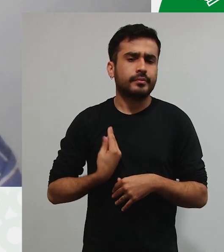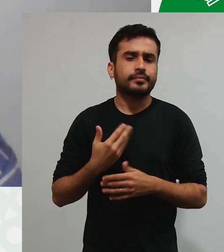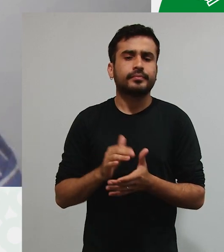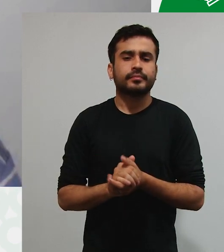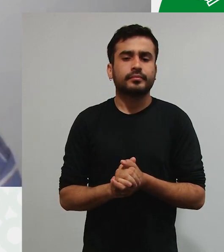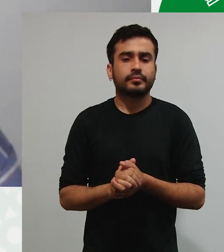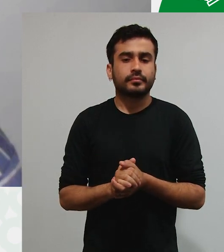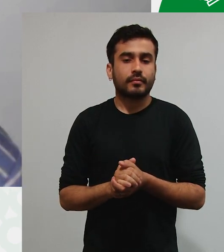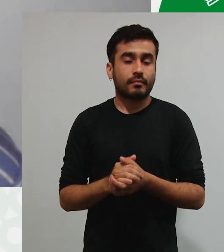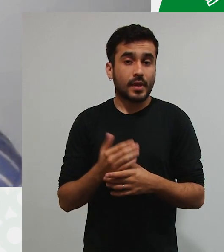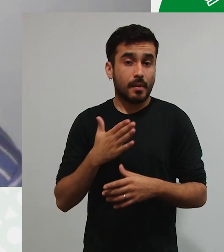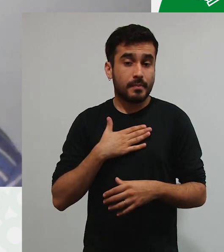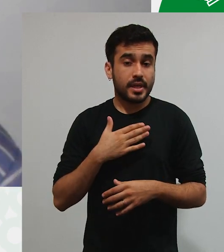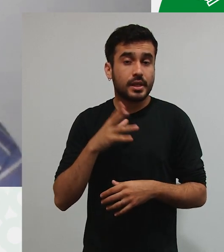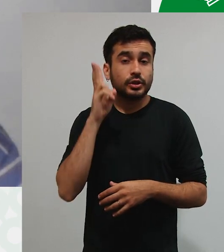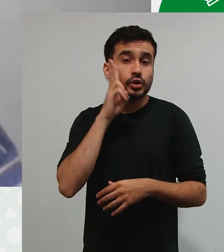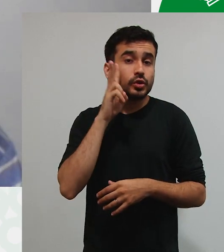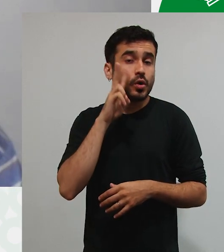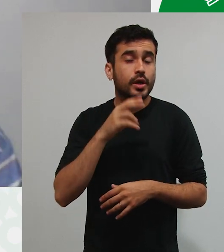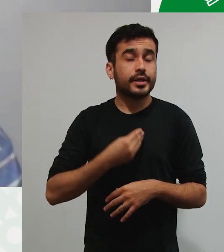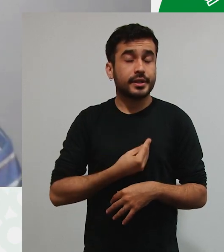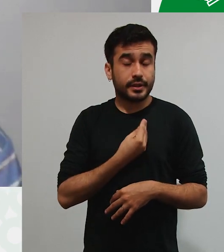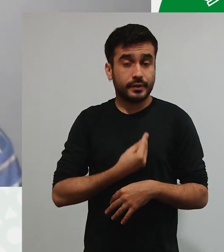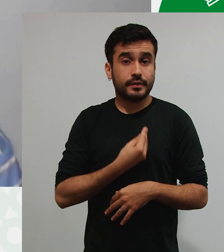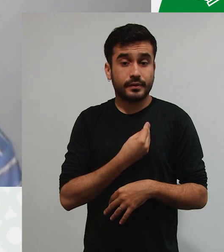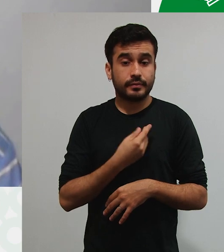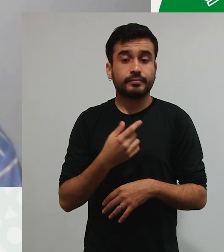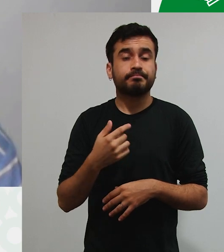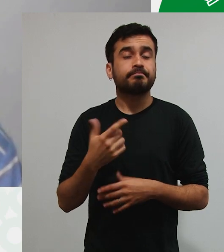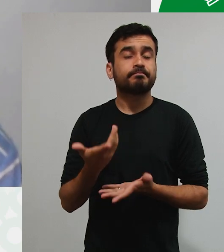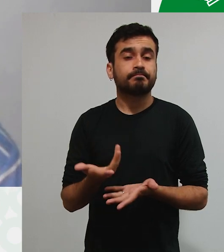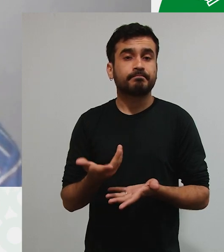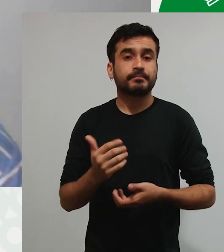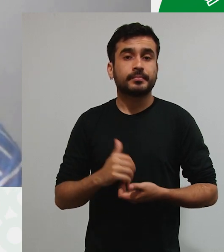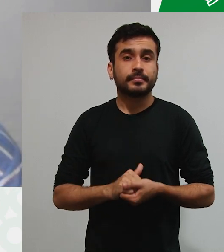né? Nasce na minha própria história de vida, né?